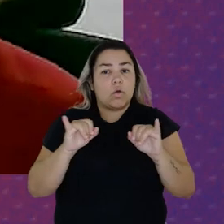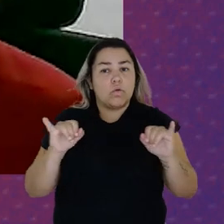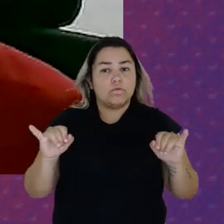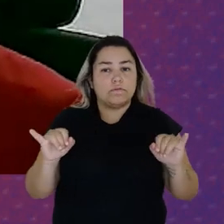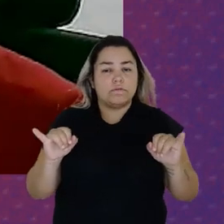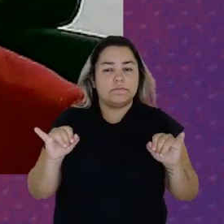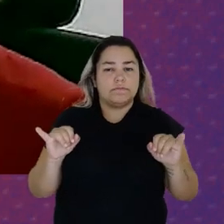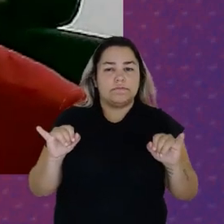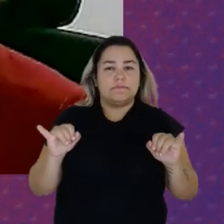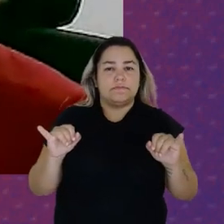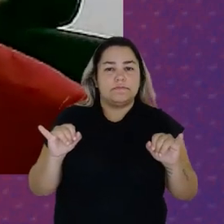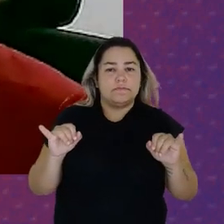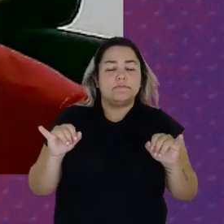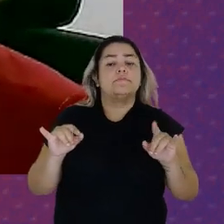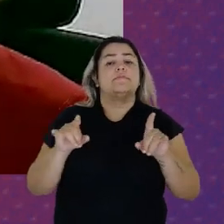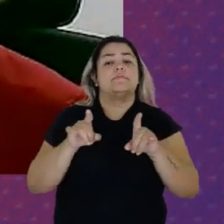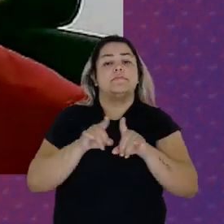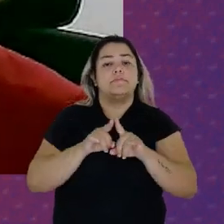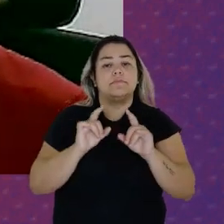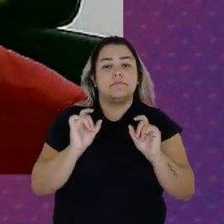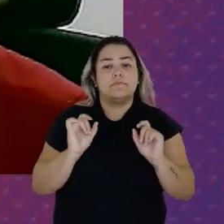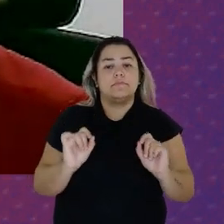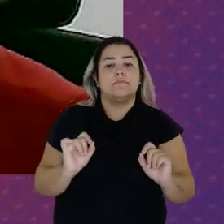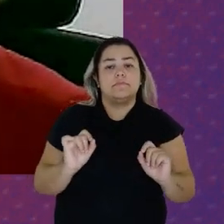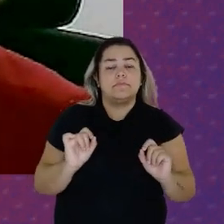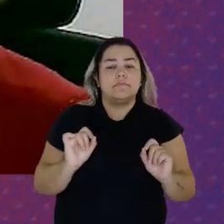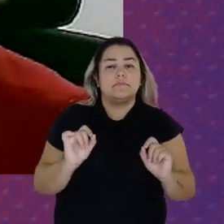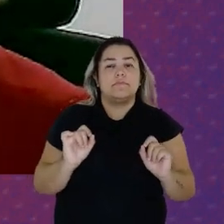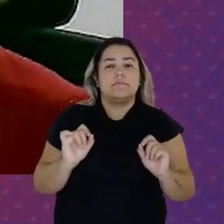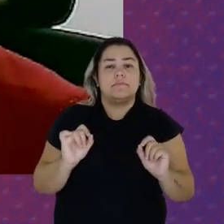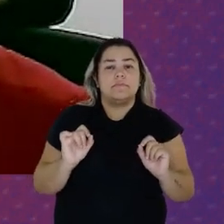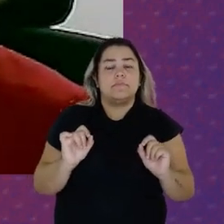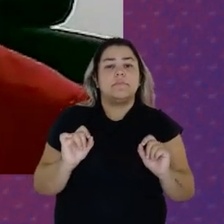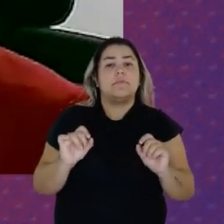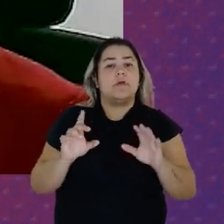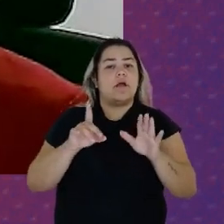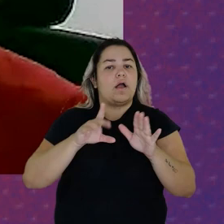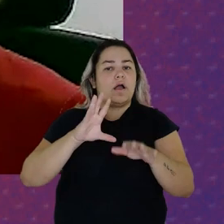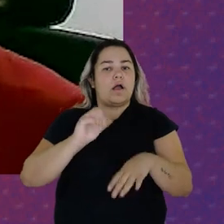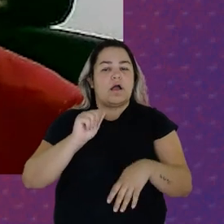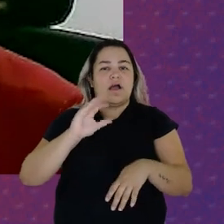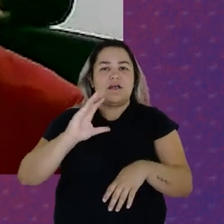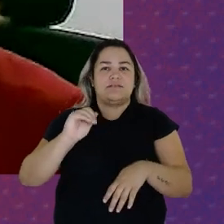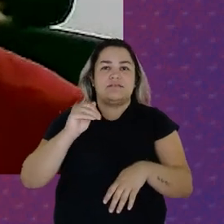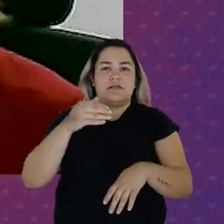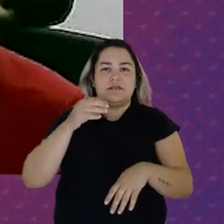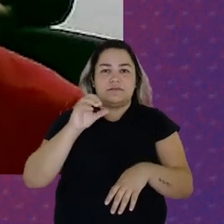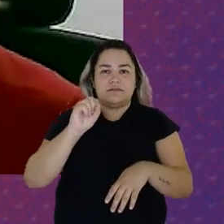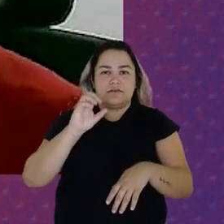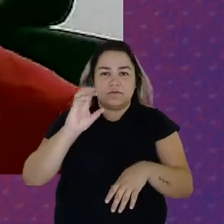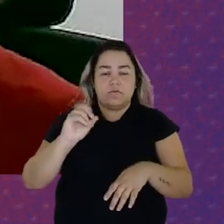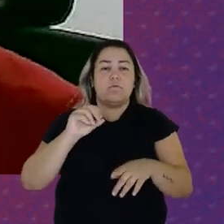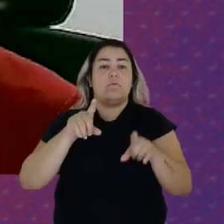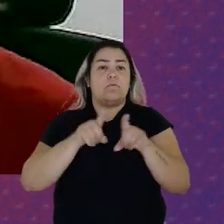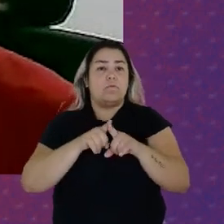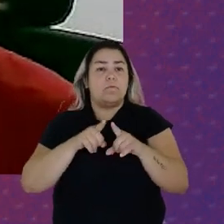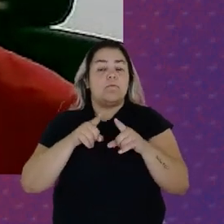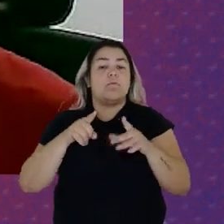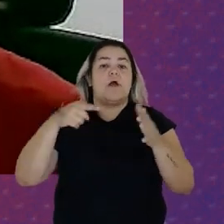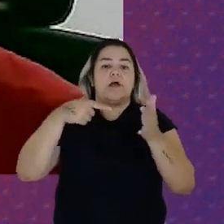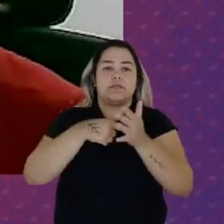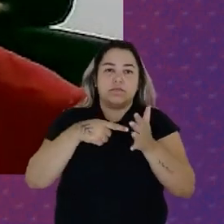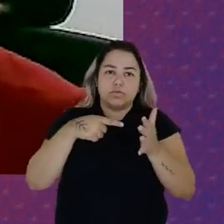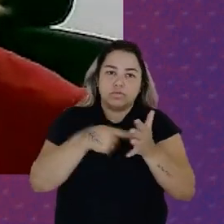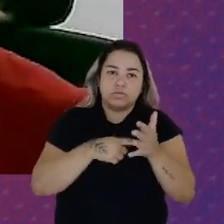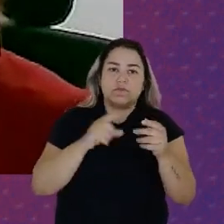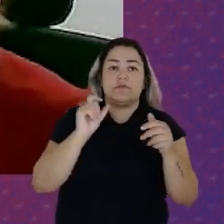a um processo ético e que redundou na minha cassação por conta de uma denúncia que eu fiz